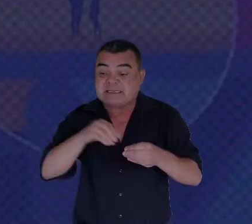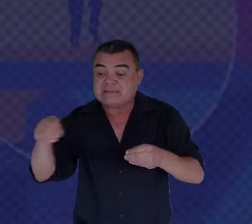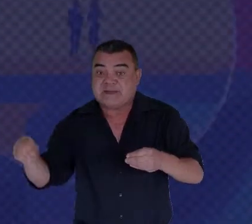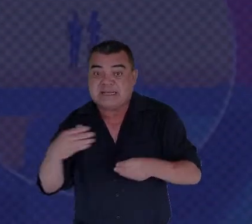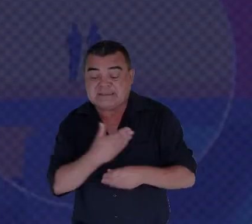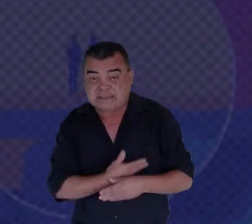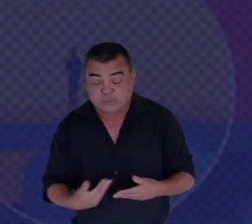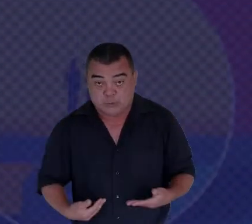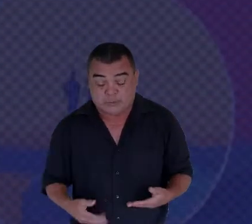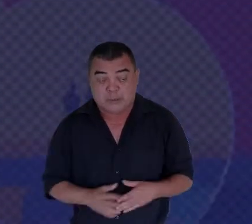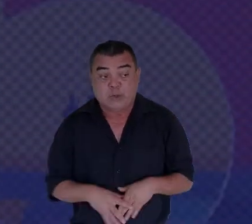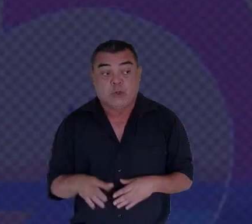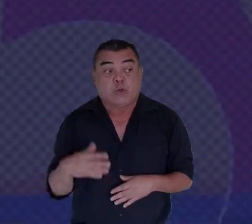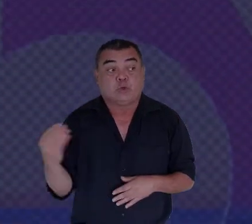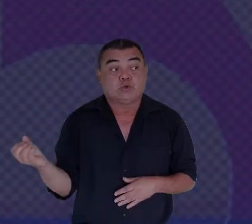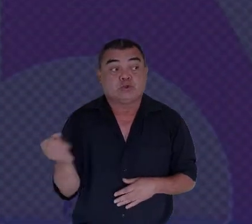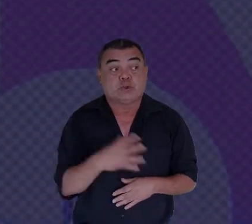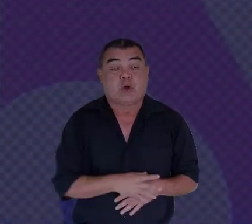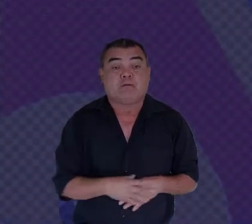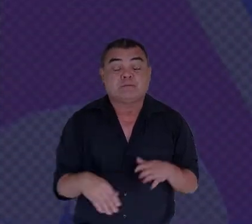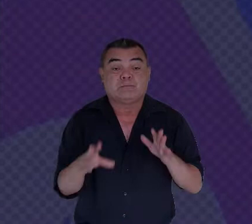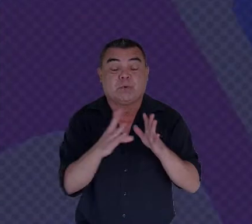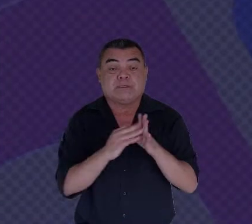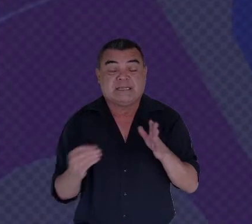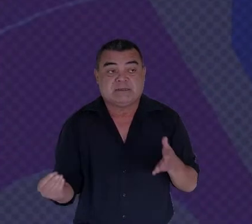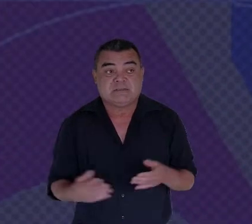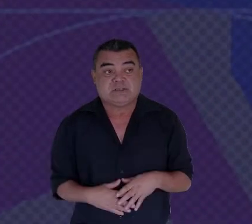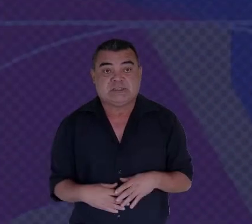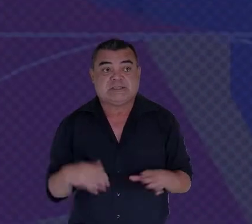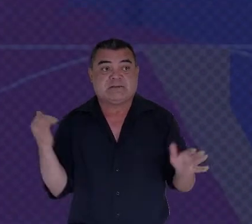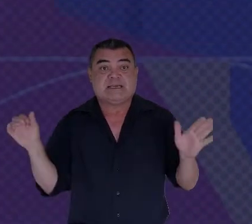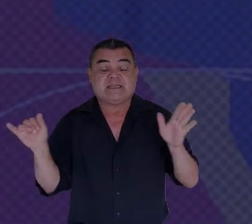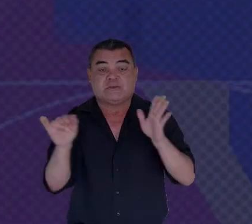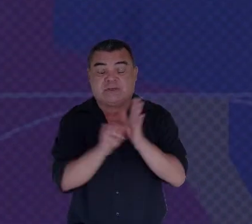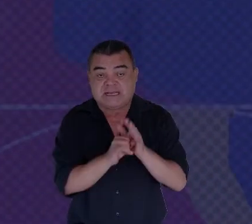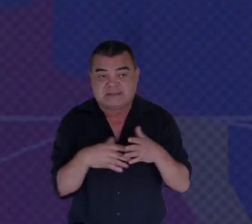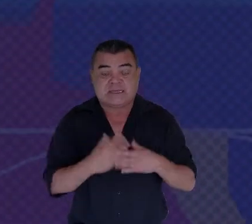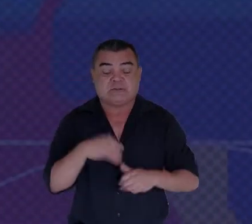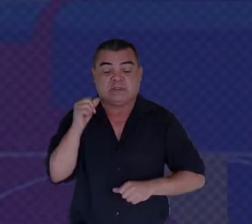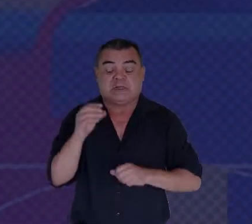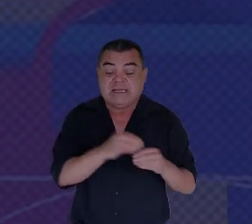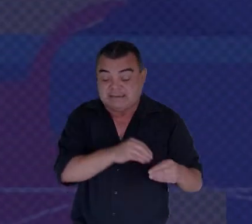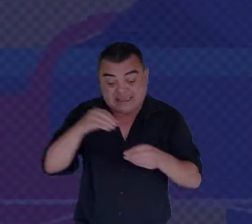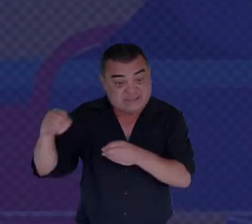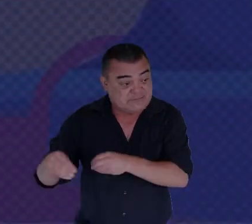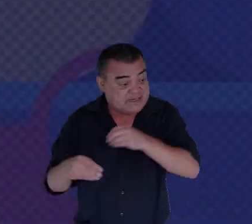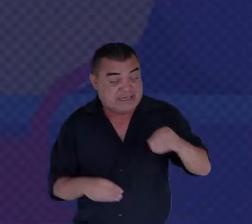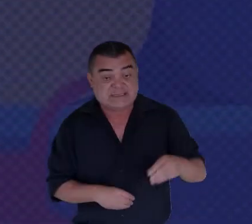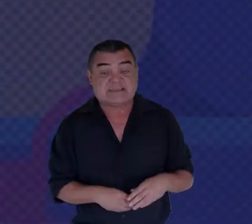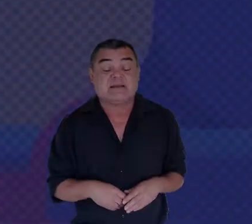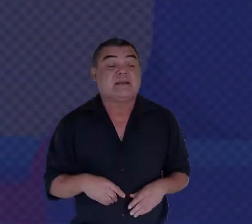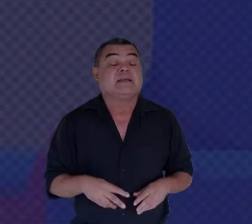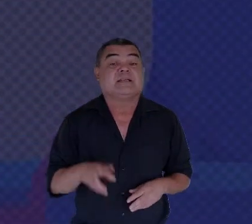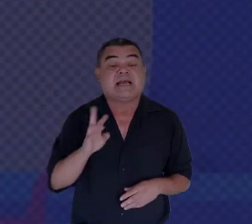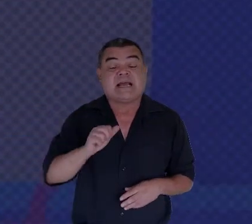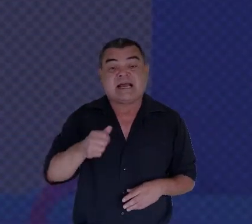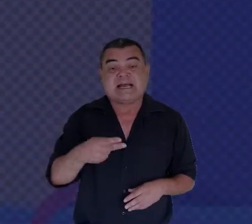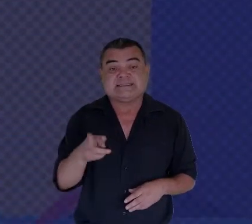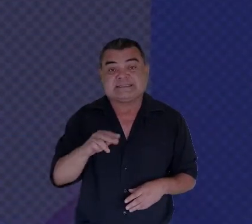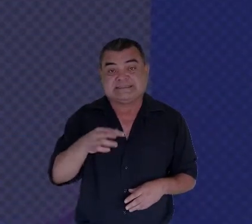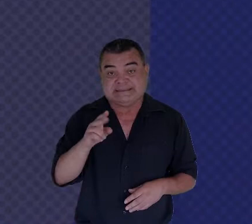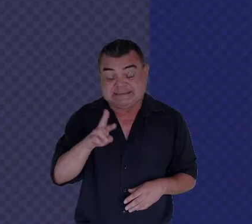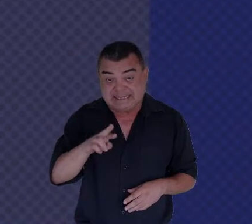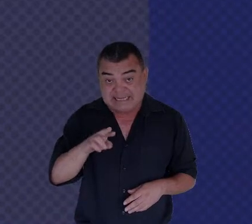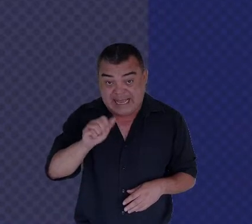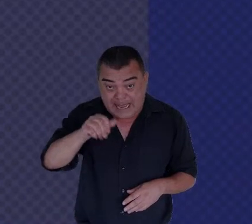quanto esses novos modelos de identificação é de transferências e do rastreamento de recursos